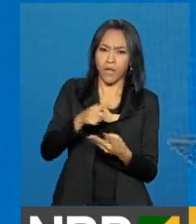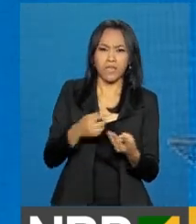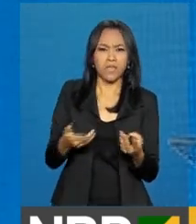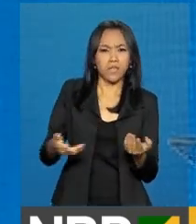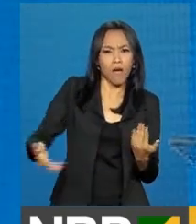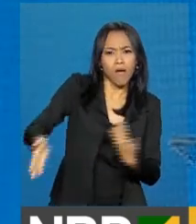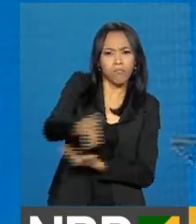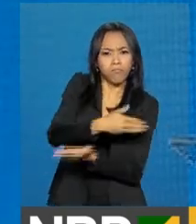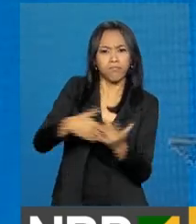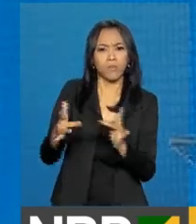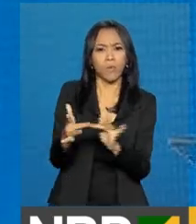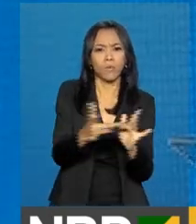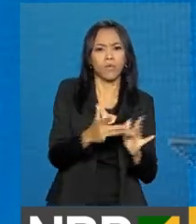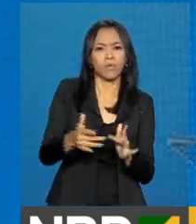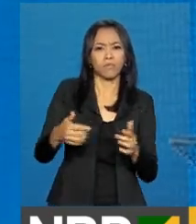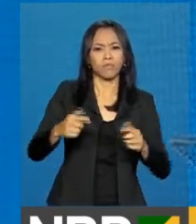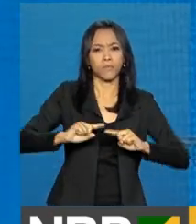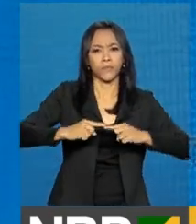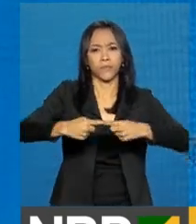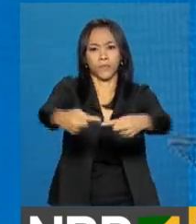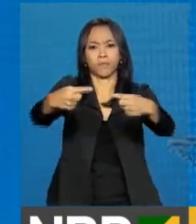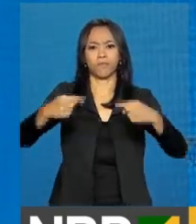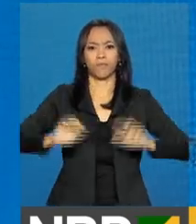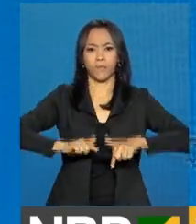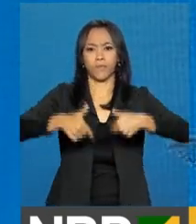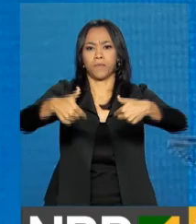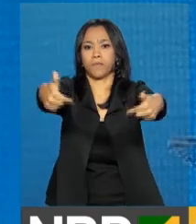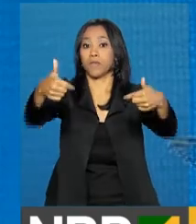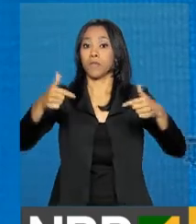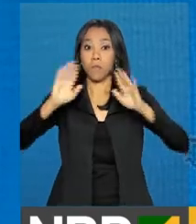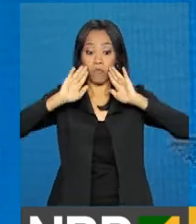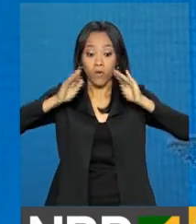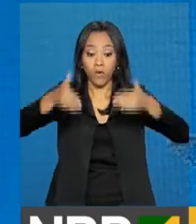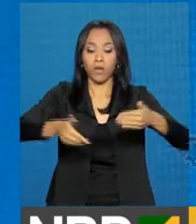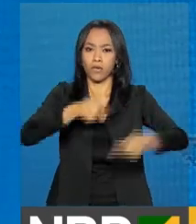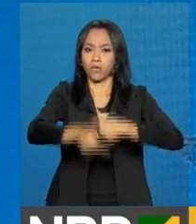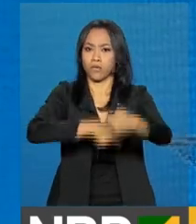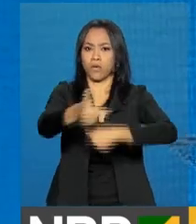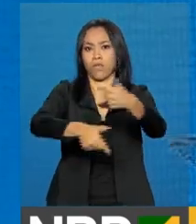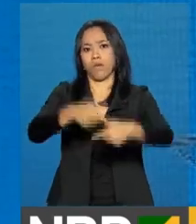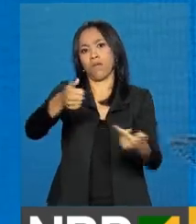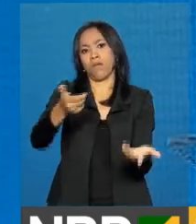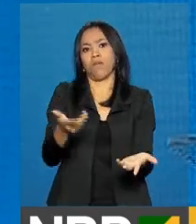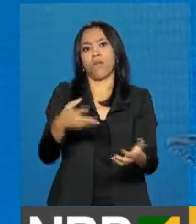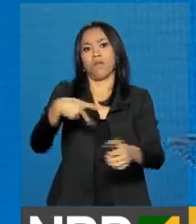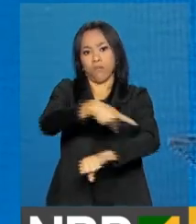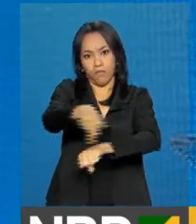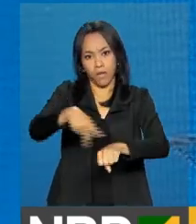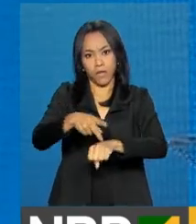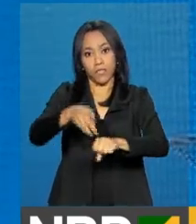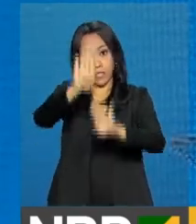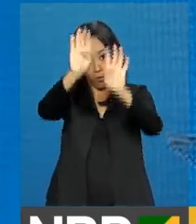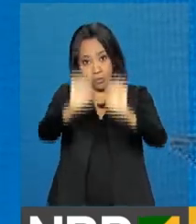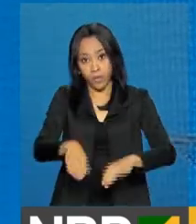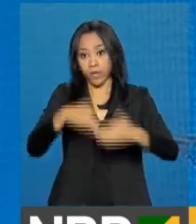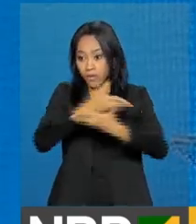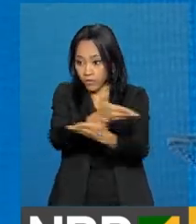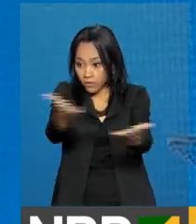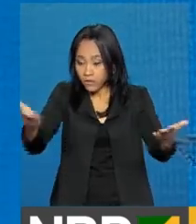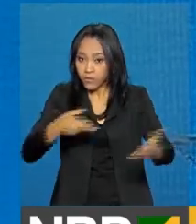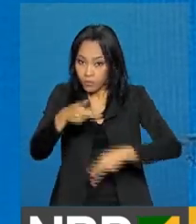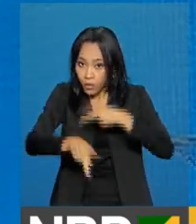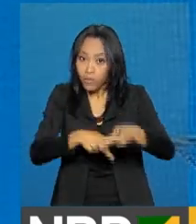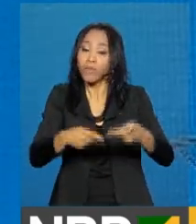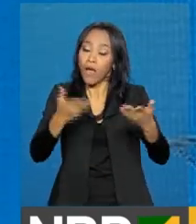esta crença de que todos trabalham pelo Brasil e pelo bem-estar dos brasileiros, que leva o país adiante.